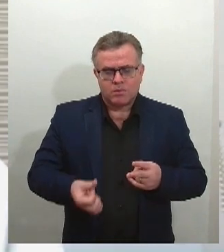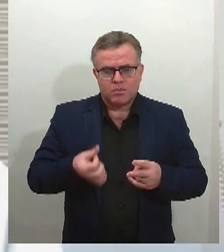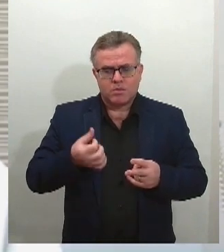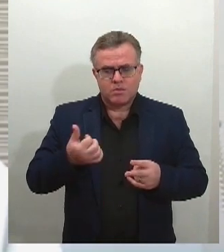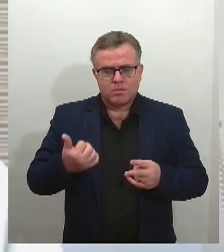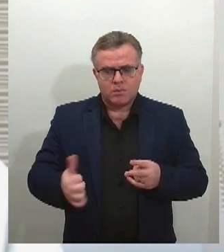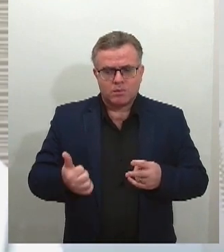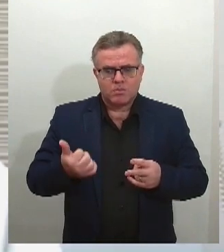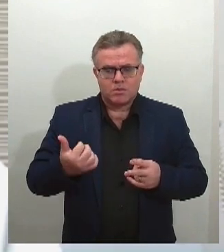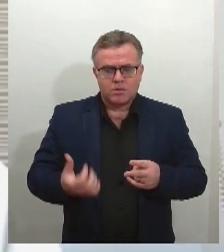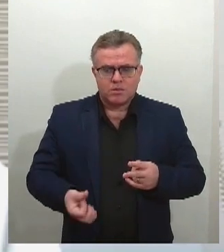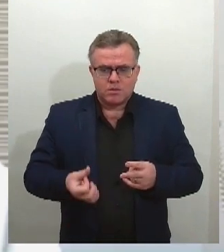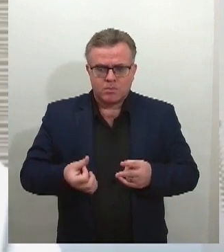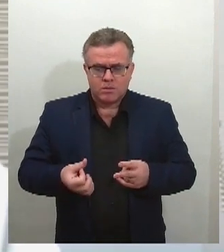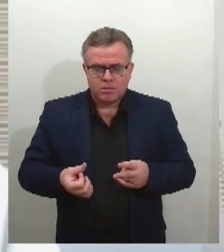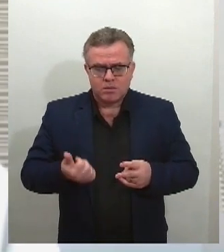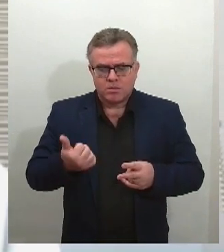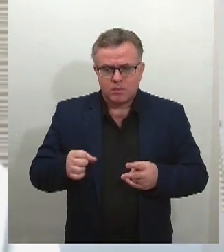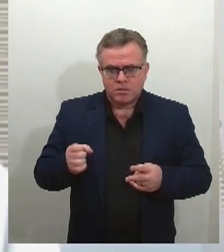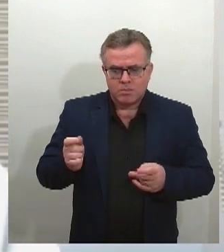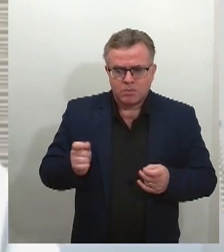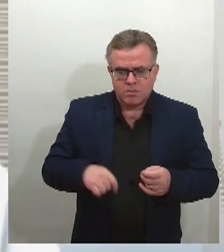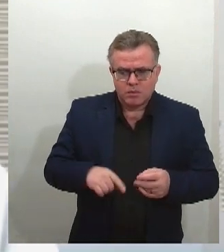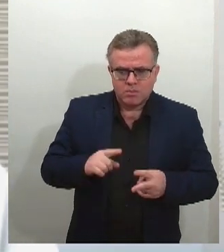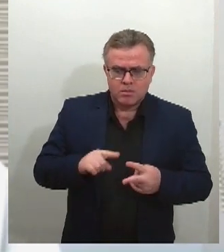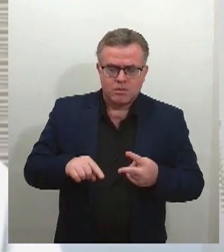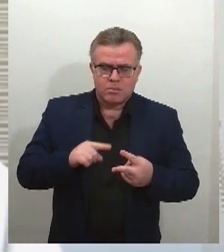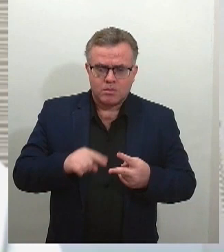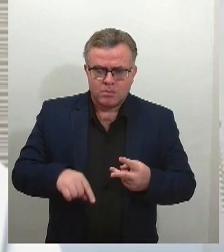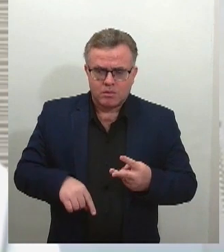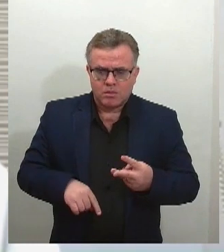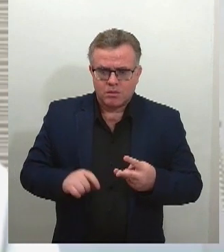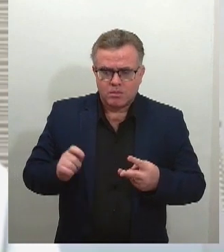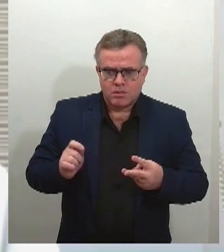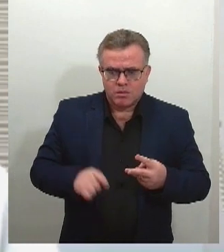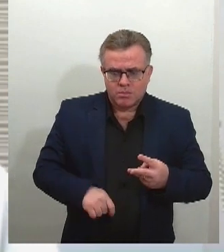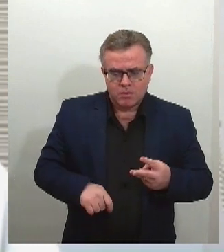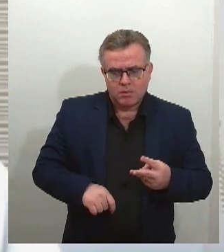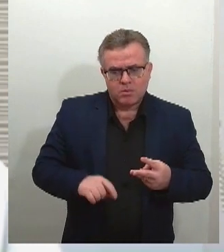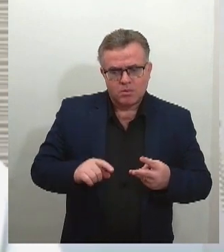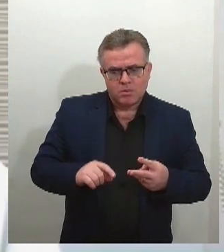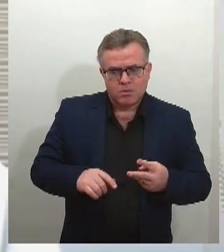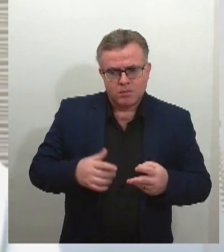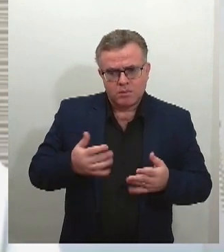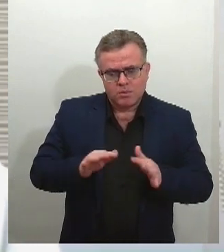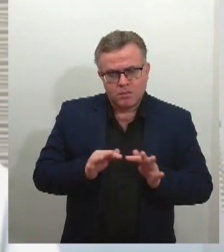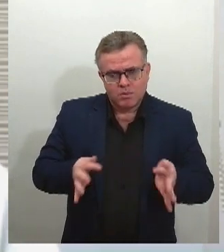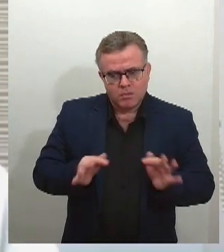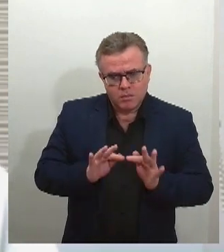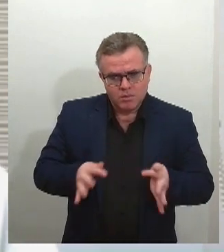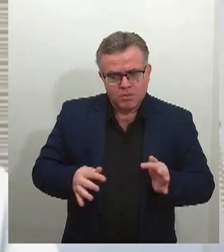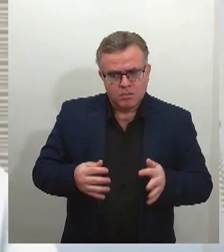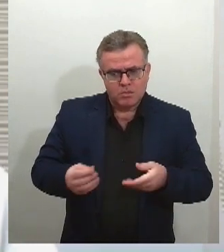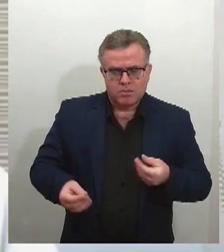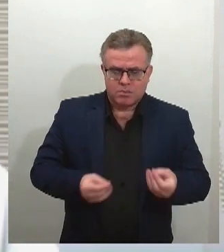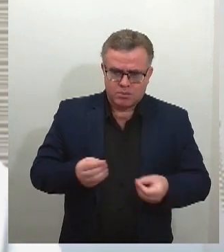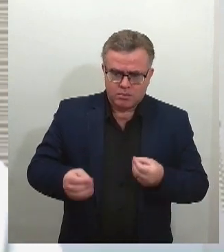e 11 são de baixo risco, as que causam mais lesões mais comuns, como as verrugas,